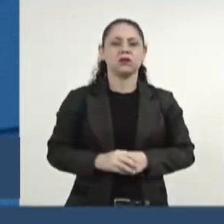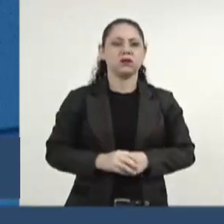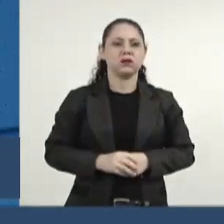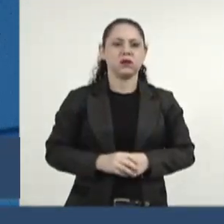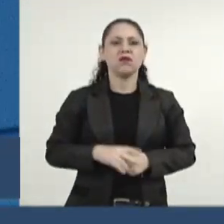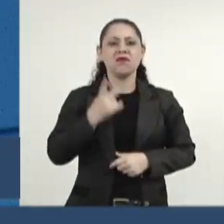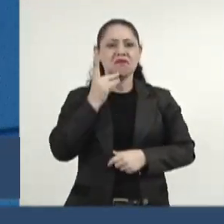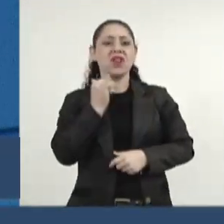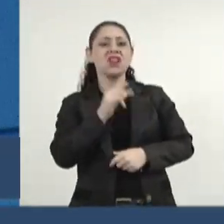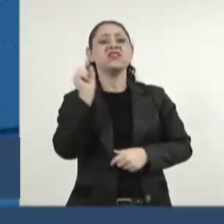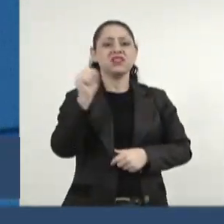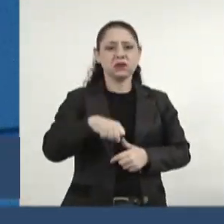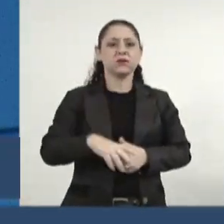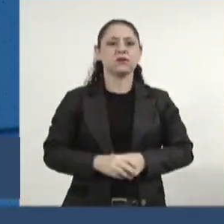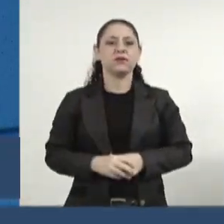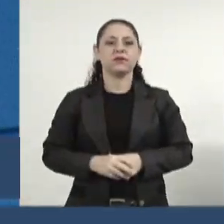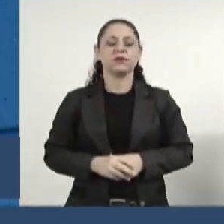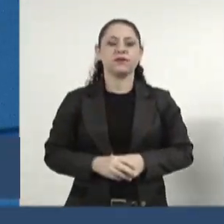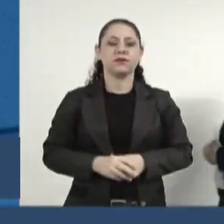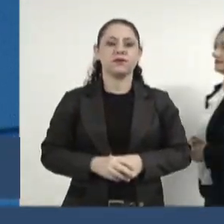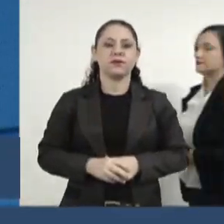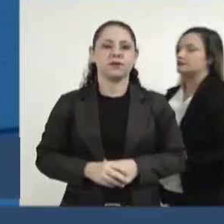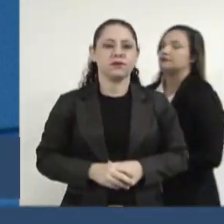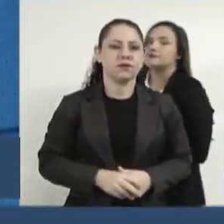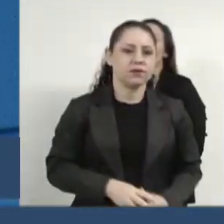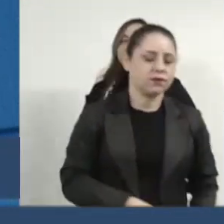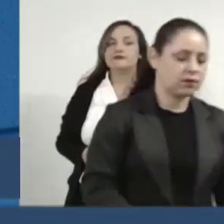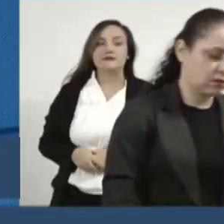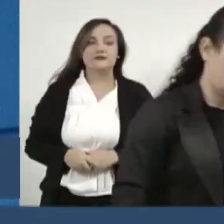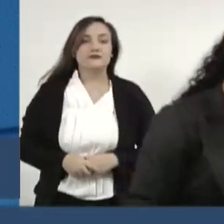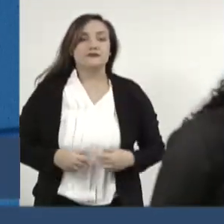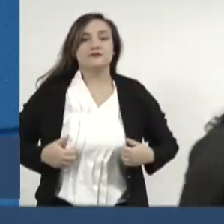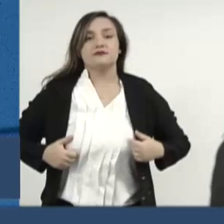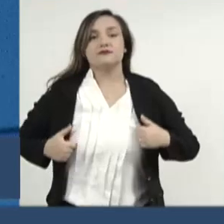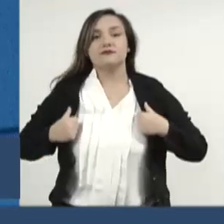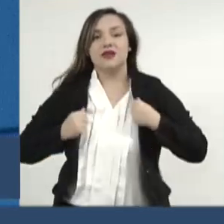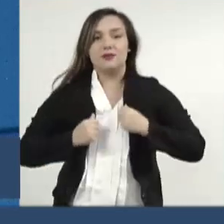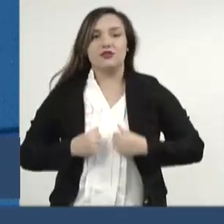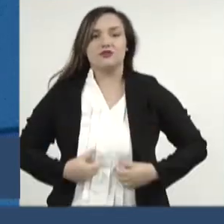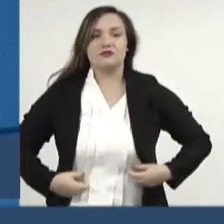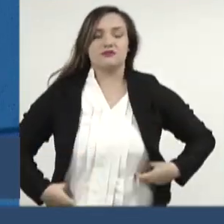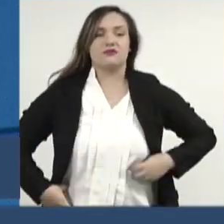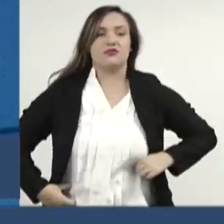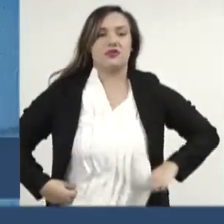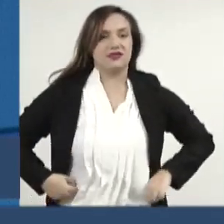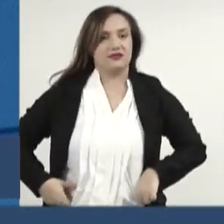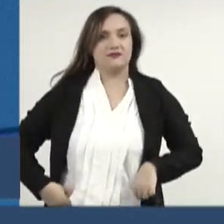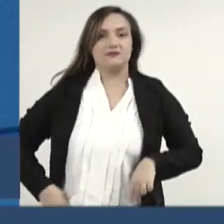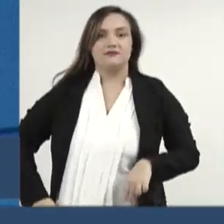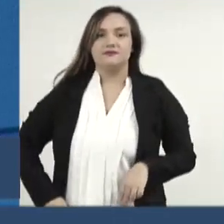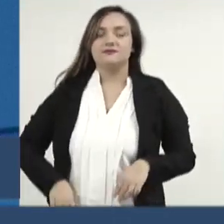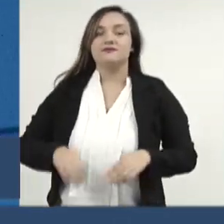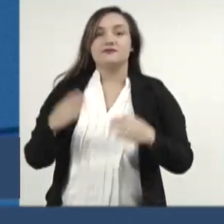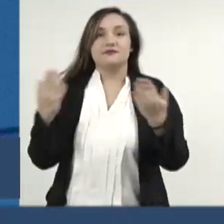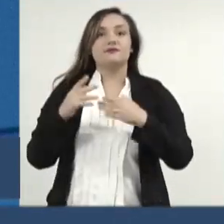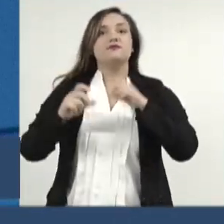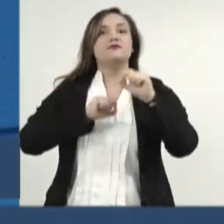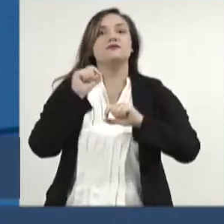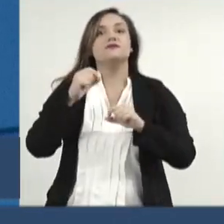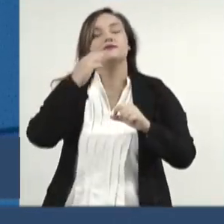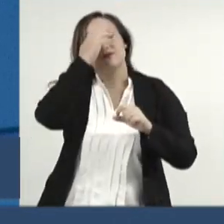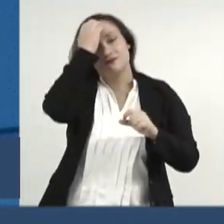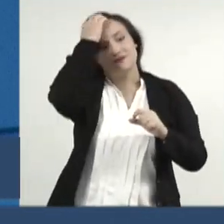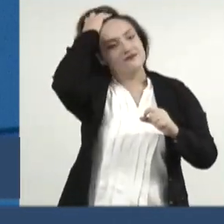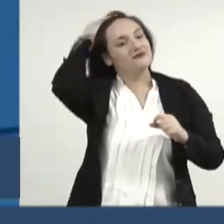ele continuou a afirmar, sim, que uma menina que não tem condições de gestão.